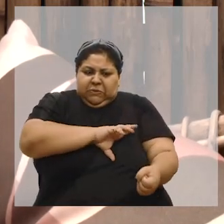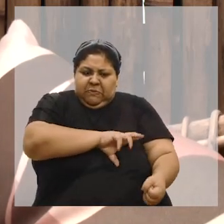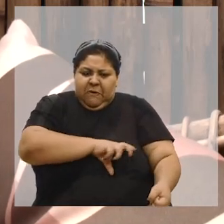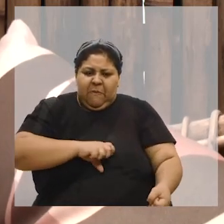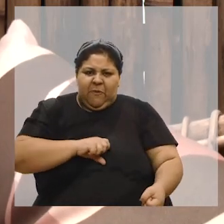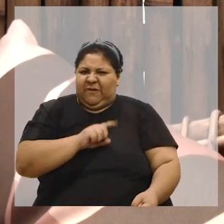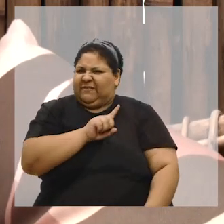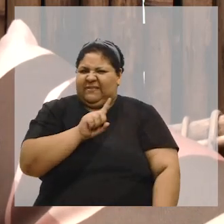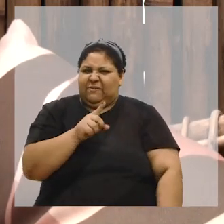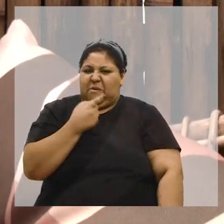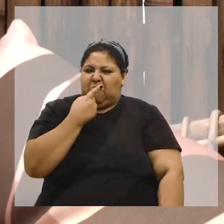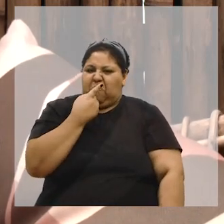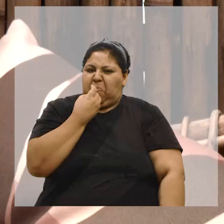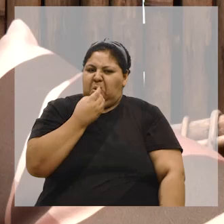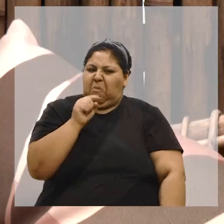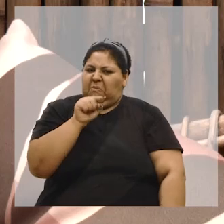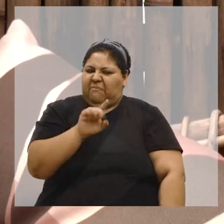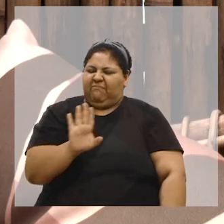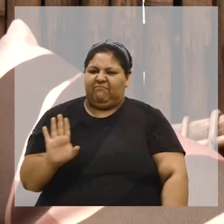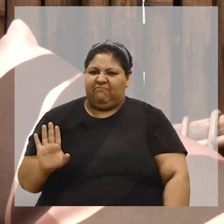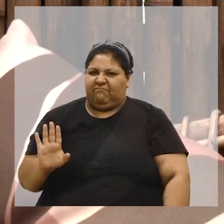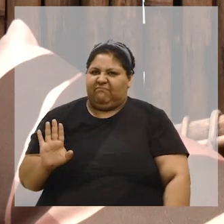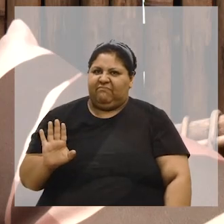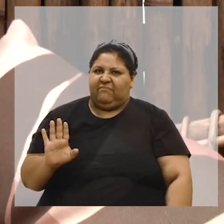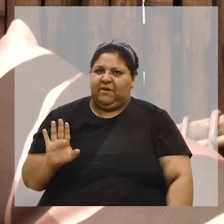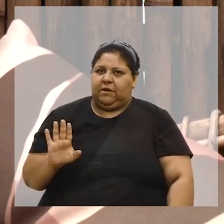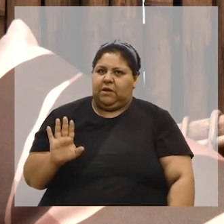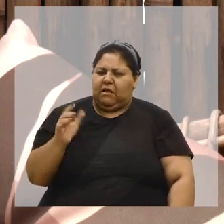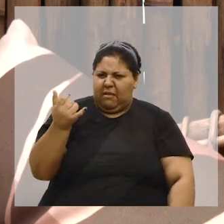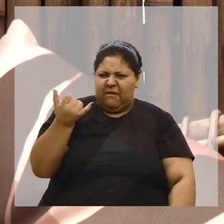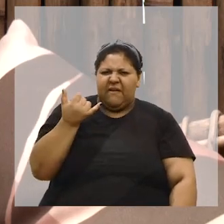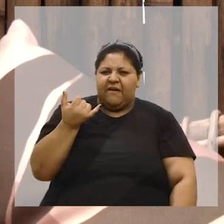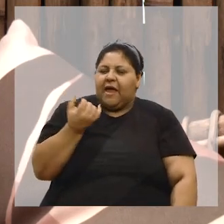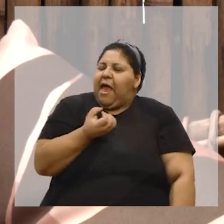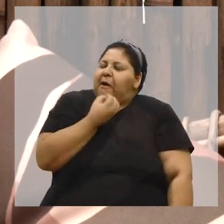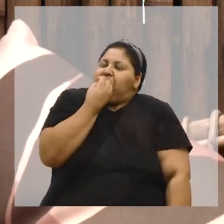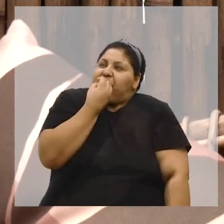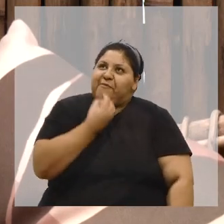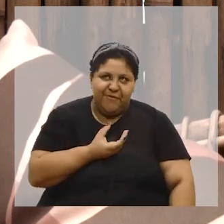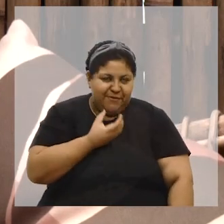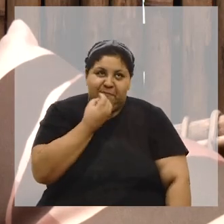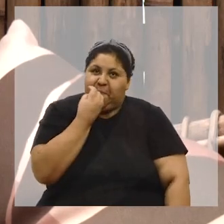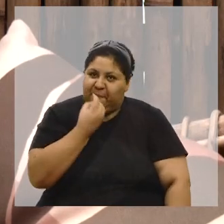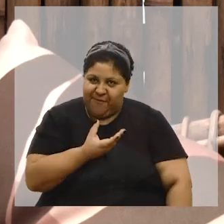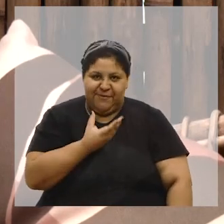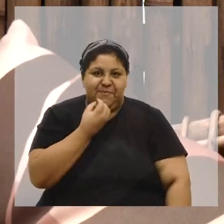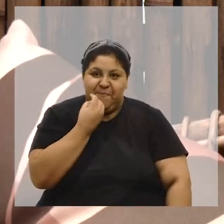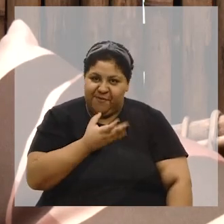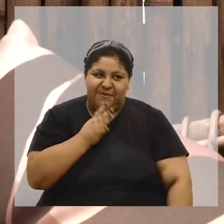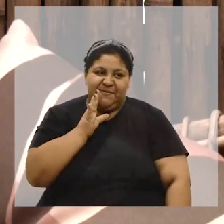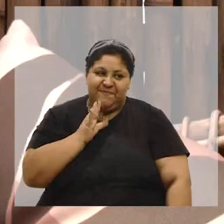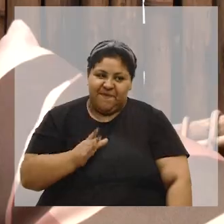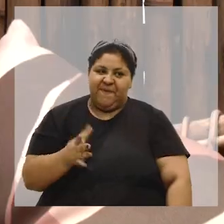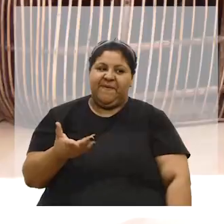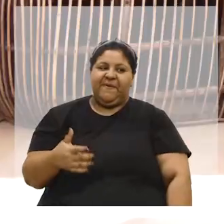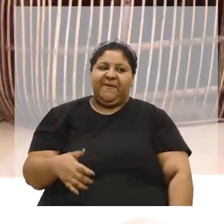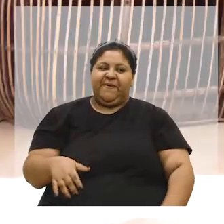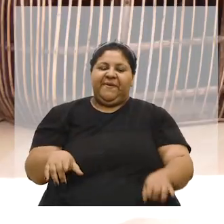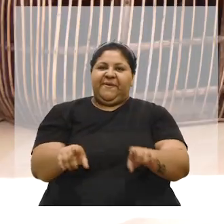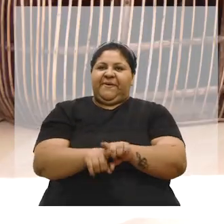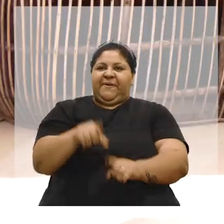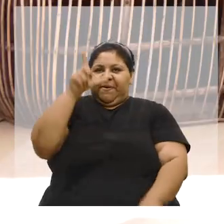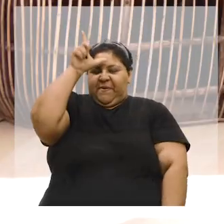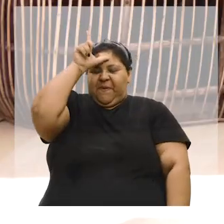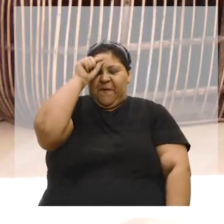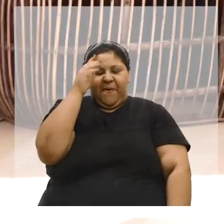nesse prato. Ele disse, não é bom. Não é bom, não é bom. Aí ele me olhou e disse assim, é muito bom. Eu, nossa!